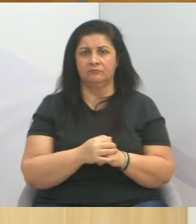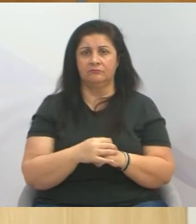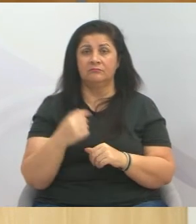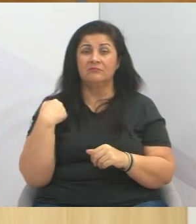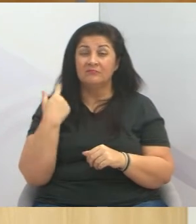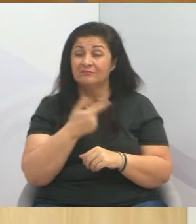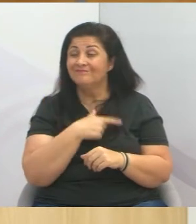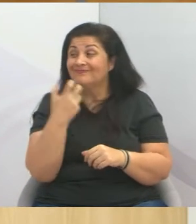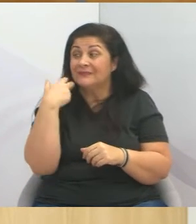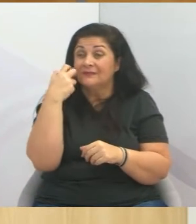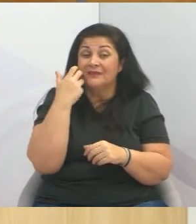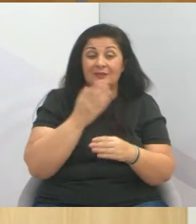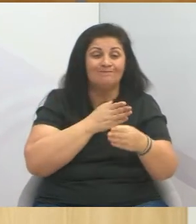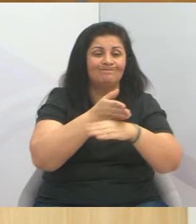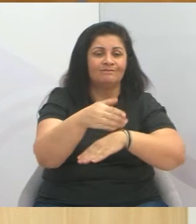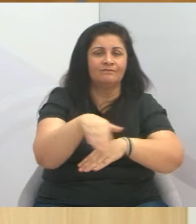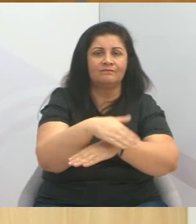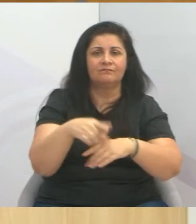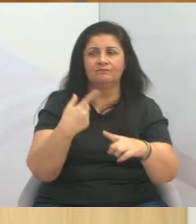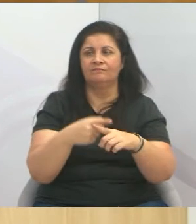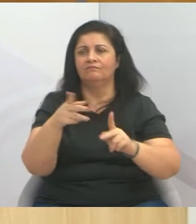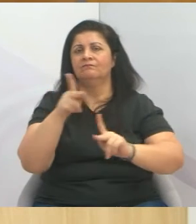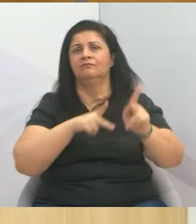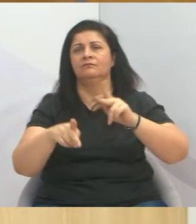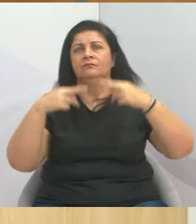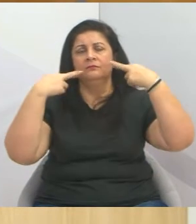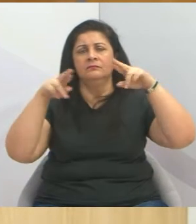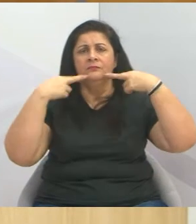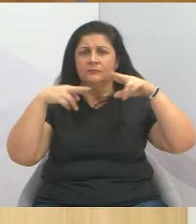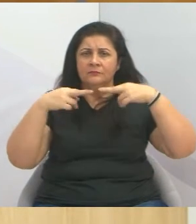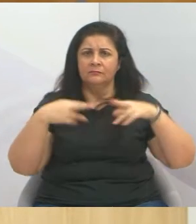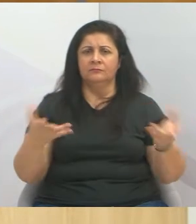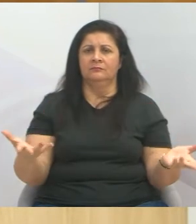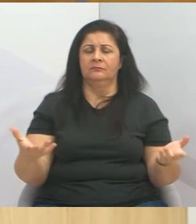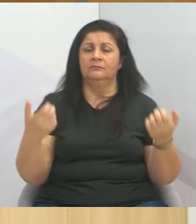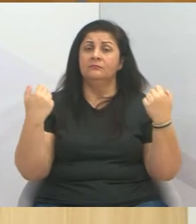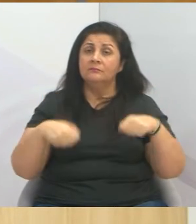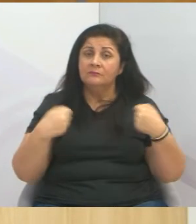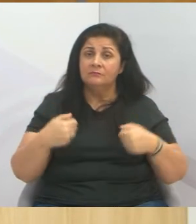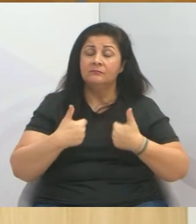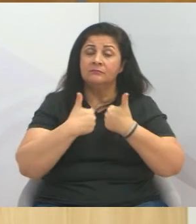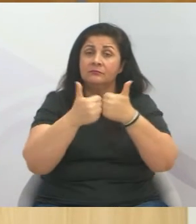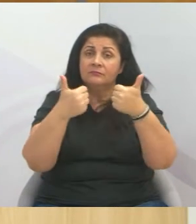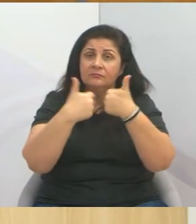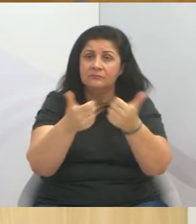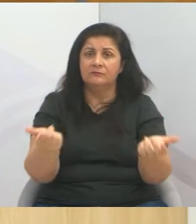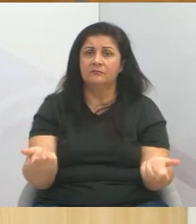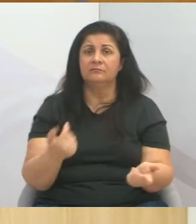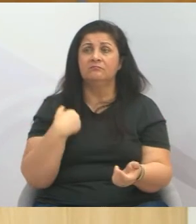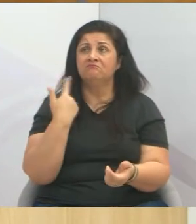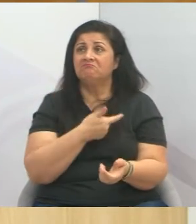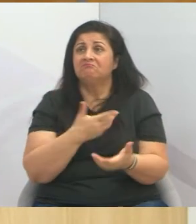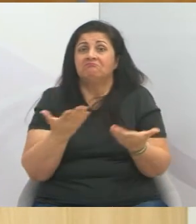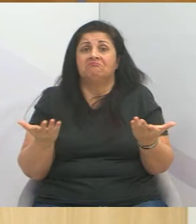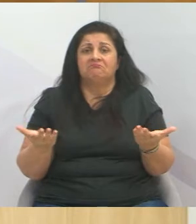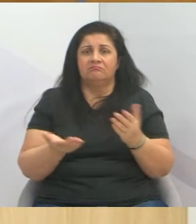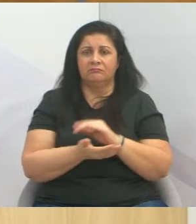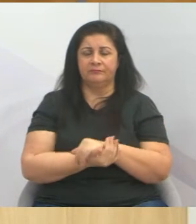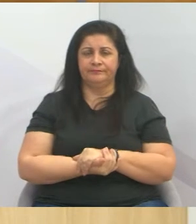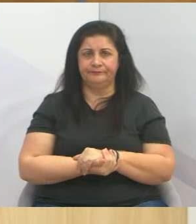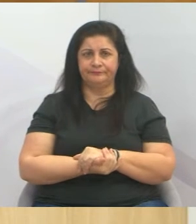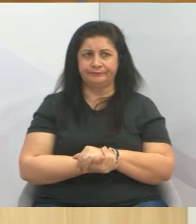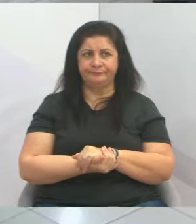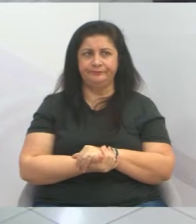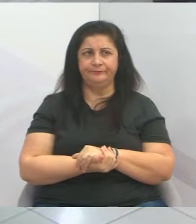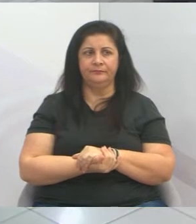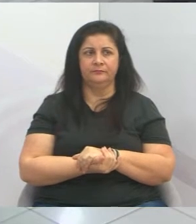muitas vezes tem vergonha de sair na rua e vê a população cobrando de nós mais ônibus nas ruas e a gente não consegui fazer nada